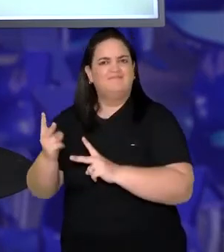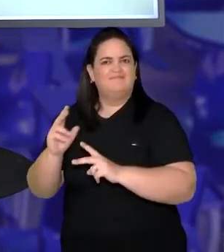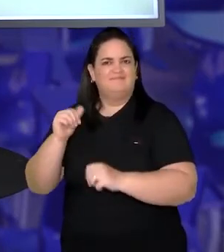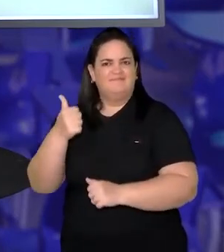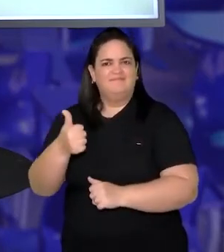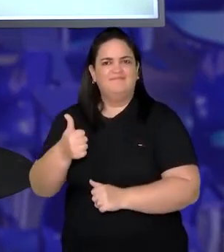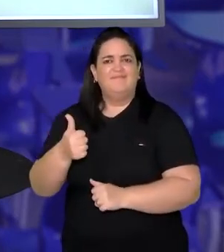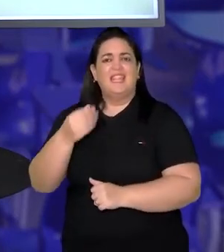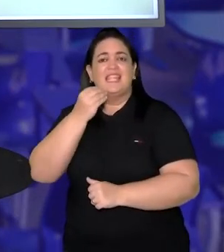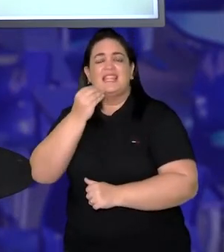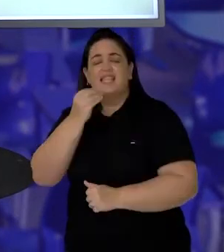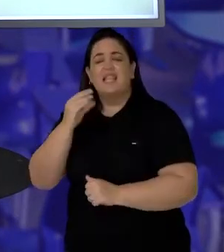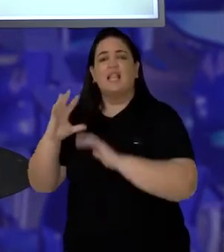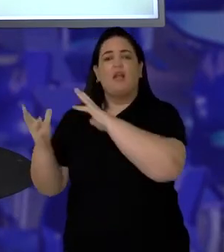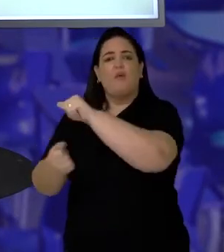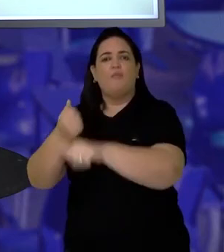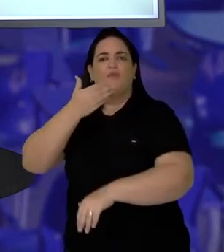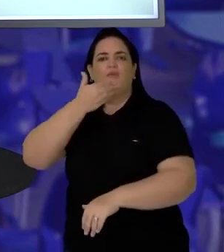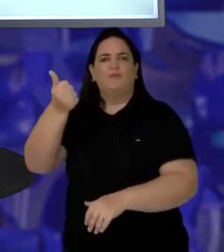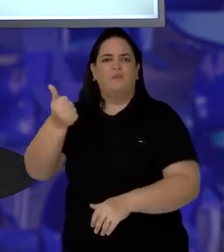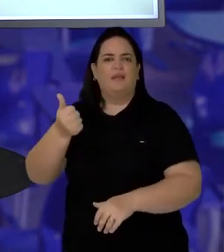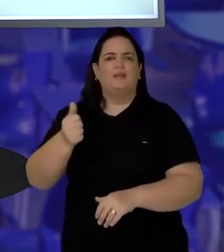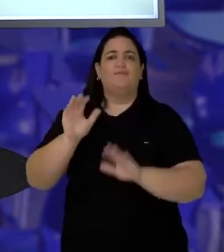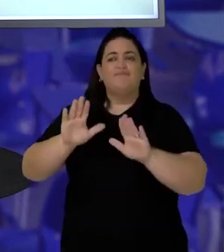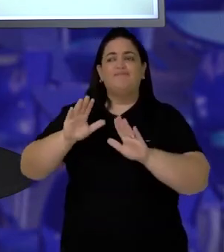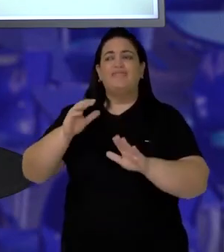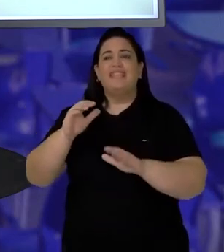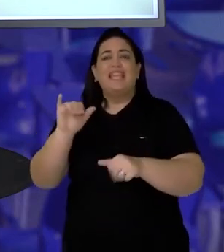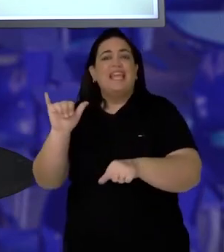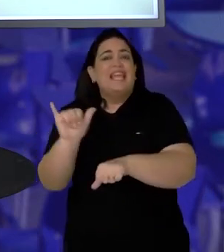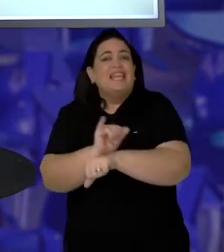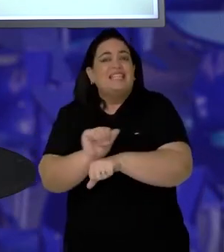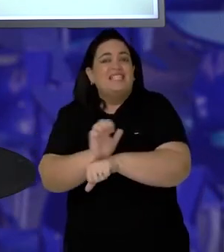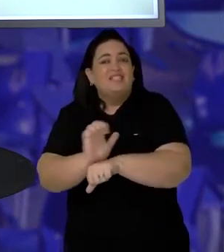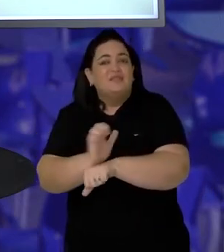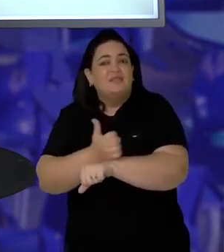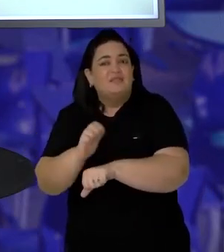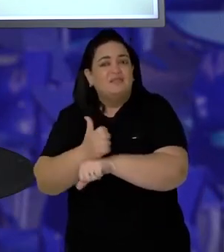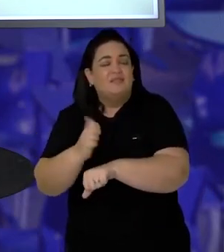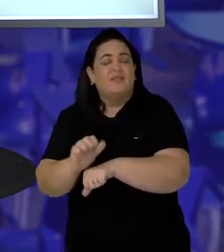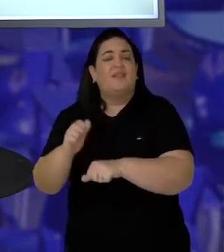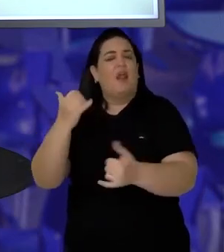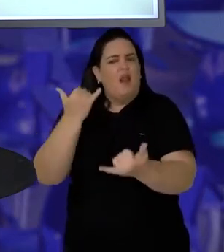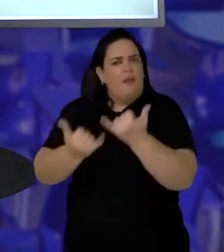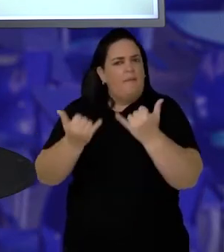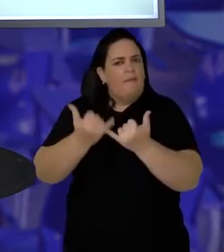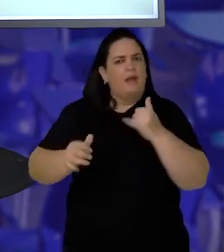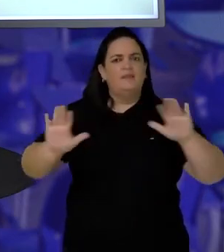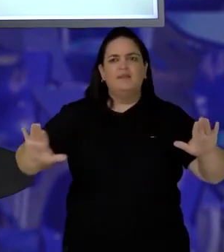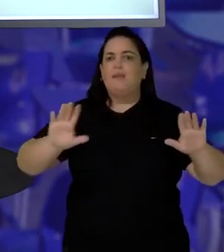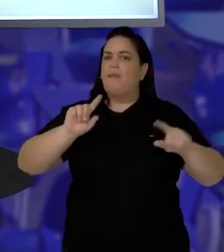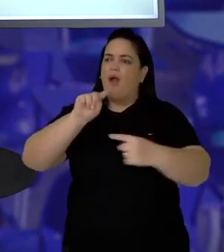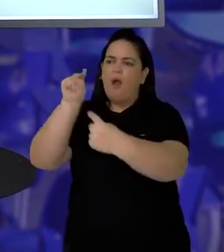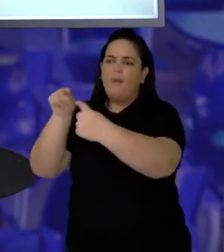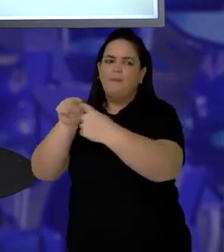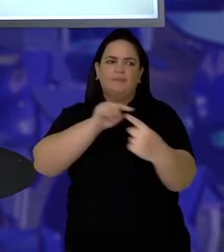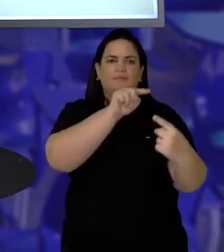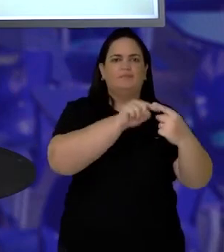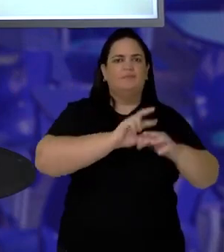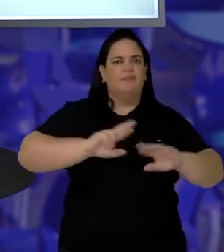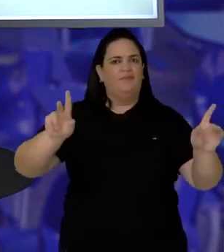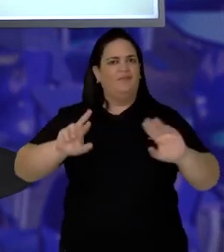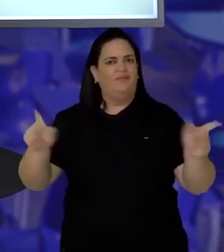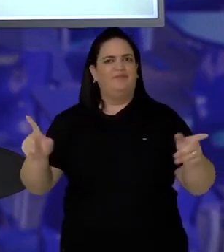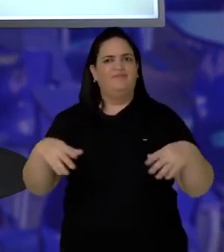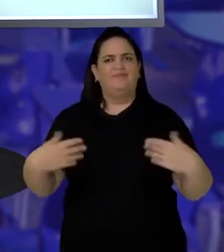mundo, certo? São estratégias parecidas, de produção textual para esses dois gêneros, mas com finalidades diferentes. E esse aqui foi o